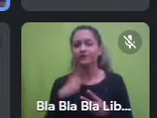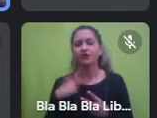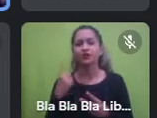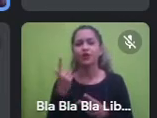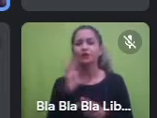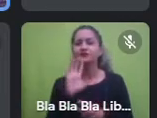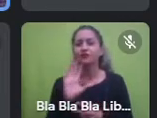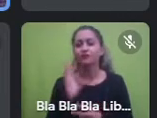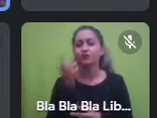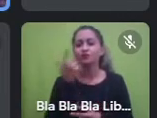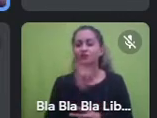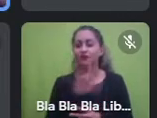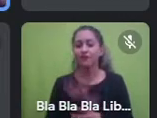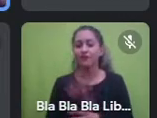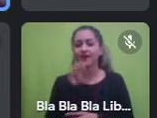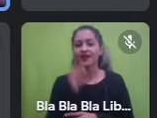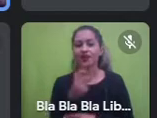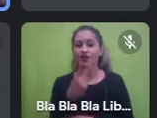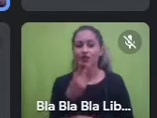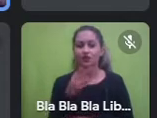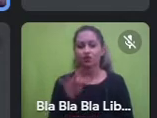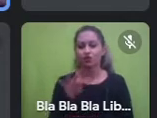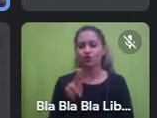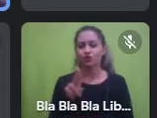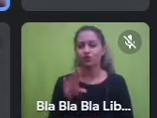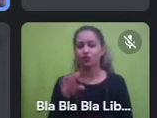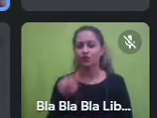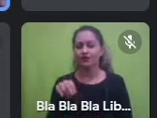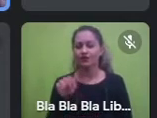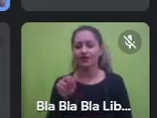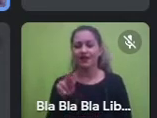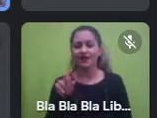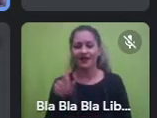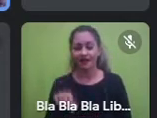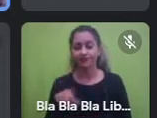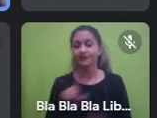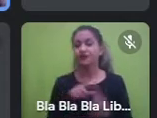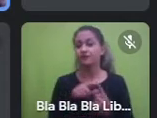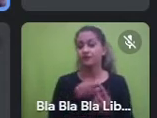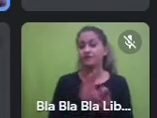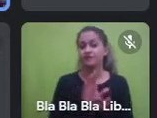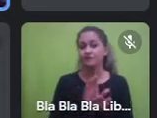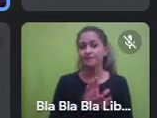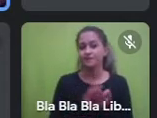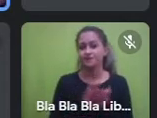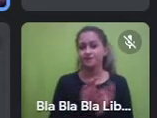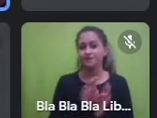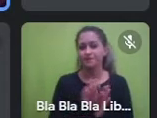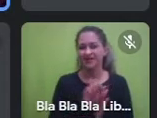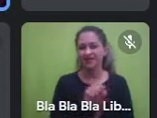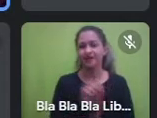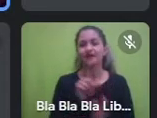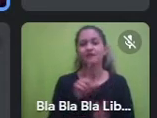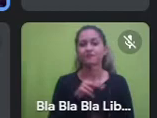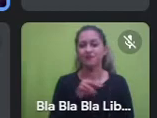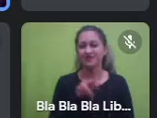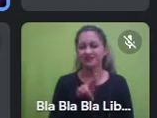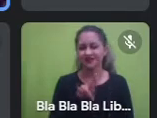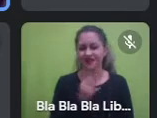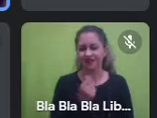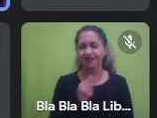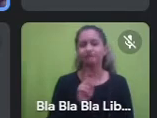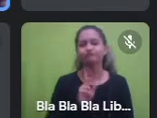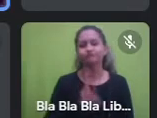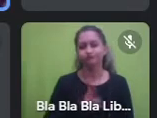algumas amostras que tinha tucunaré suficiente, piranha ainda tem, né, dentro da barragem, é o que a gente espera.